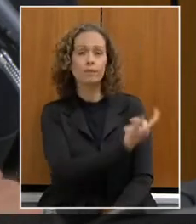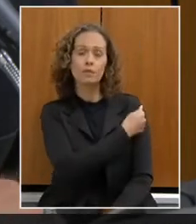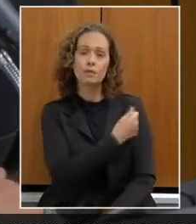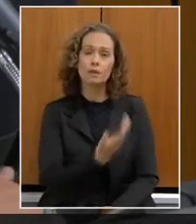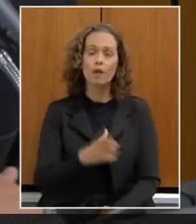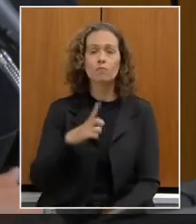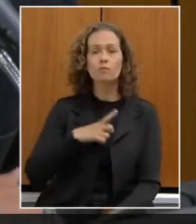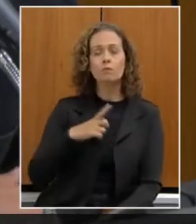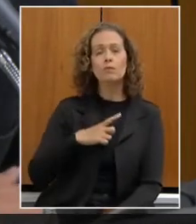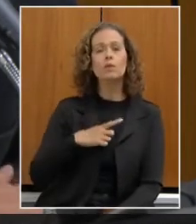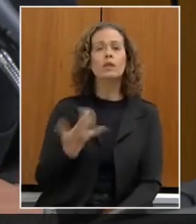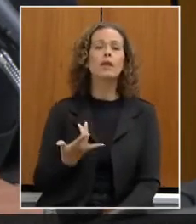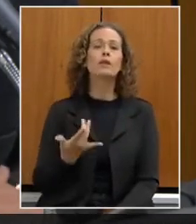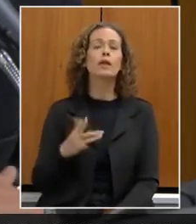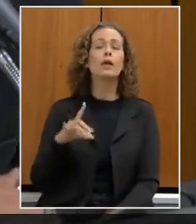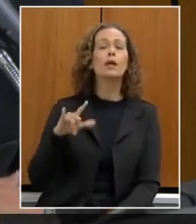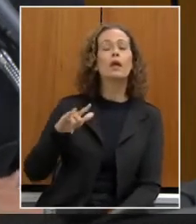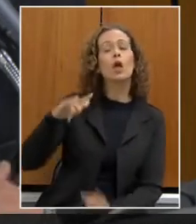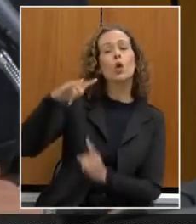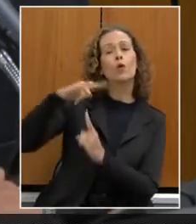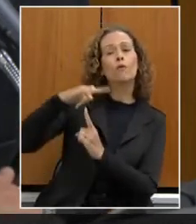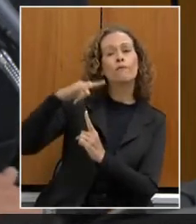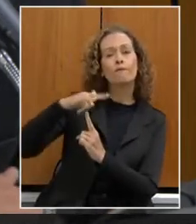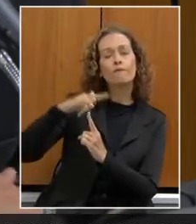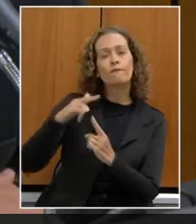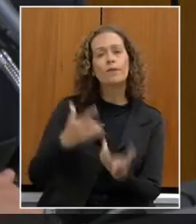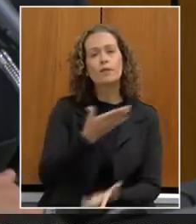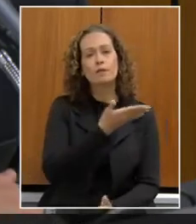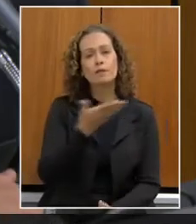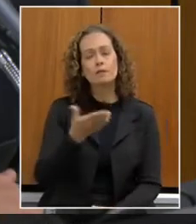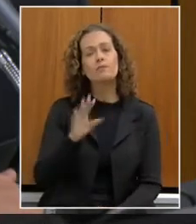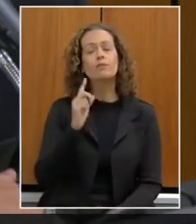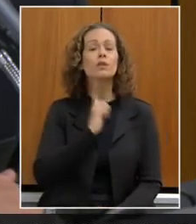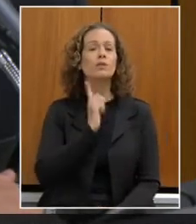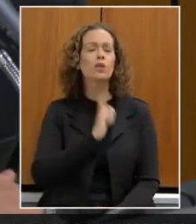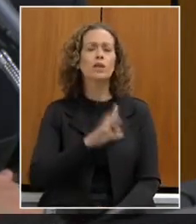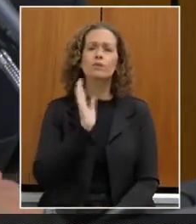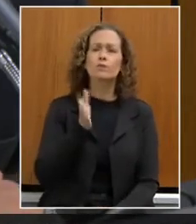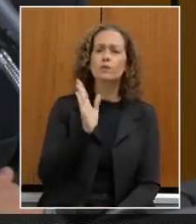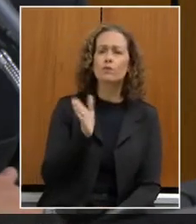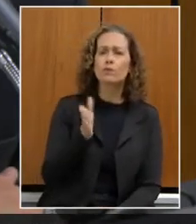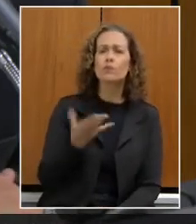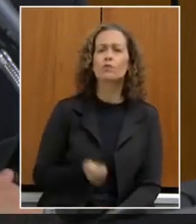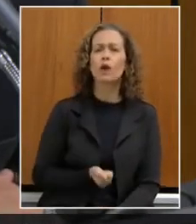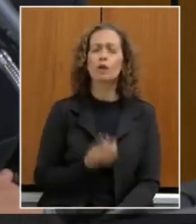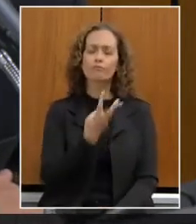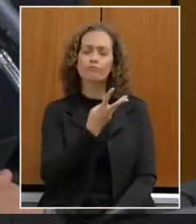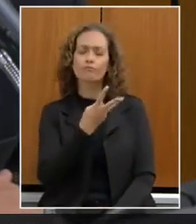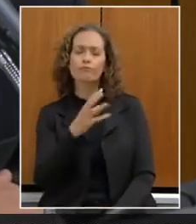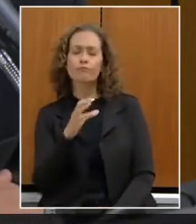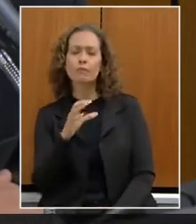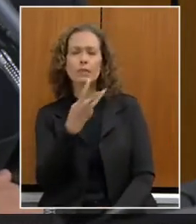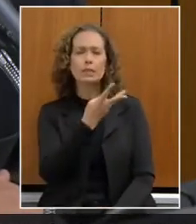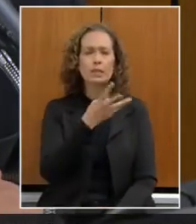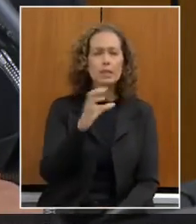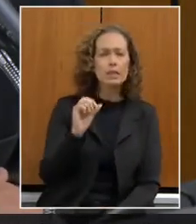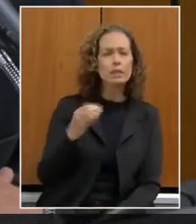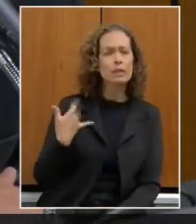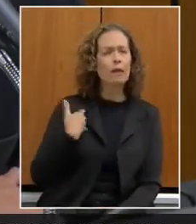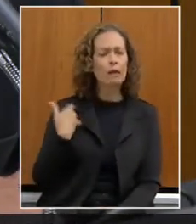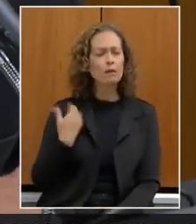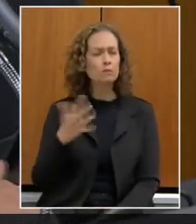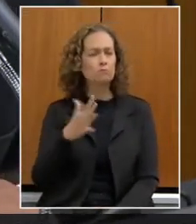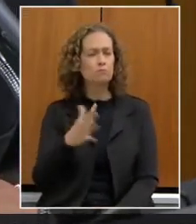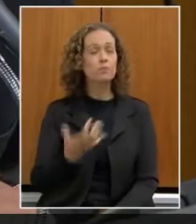Confins aqui em Minas Gerais que já está vacinando já 30 e poucos anos muito relacionado às